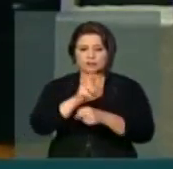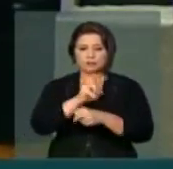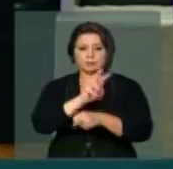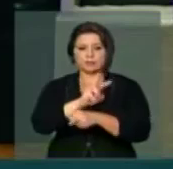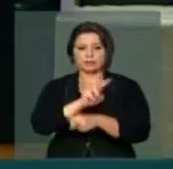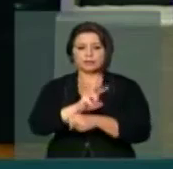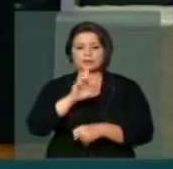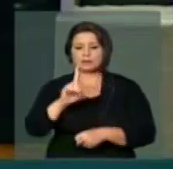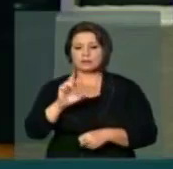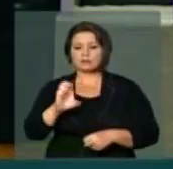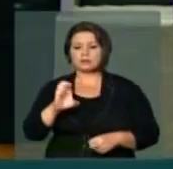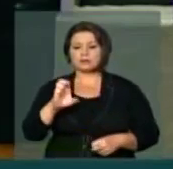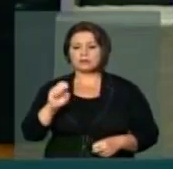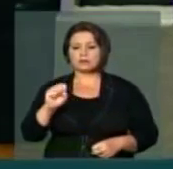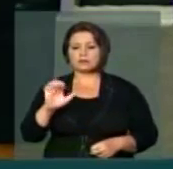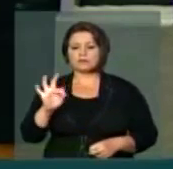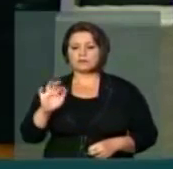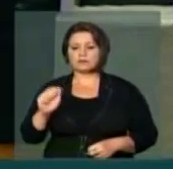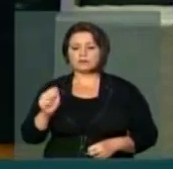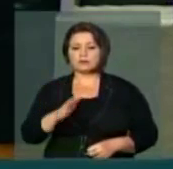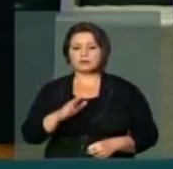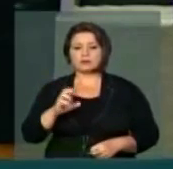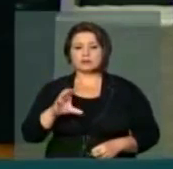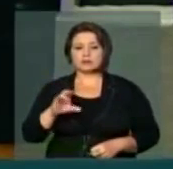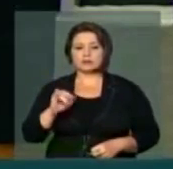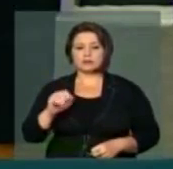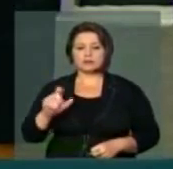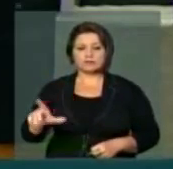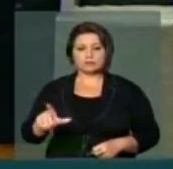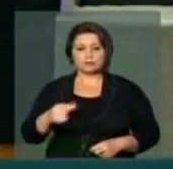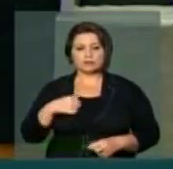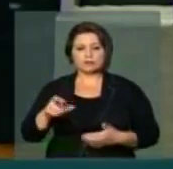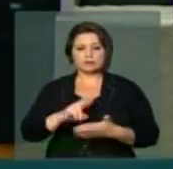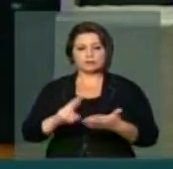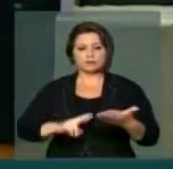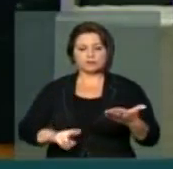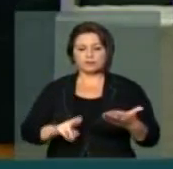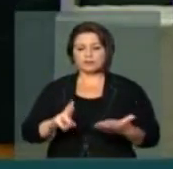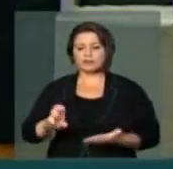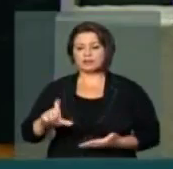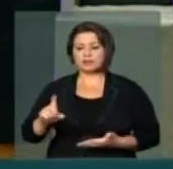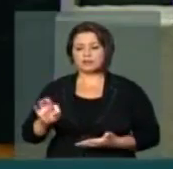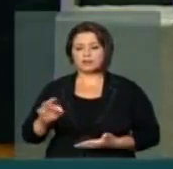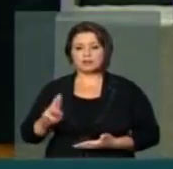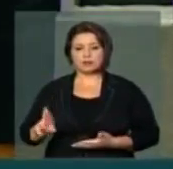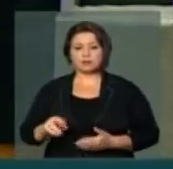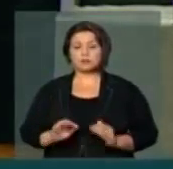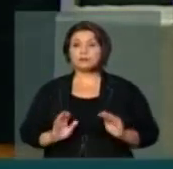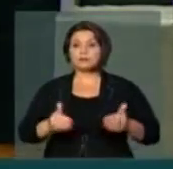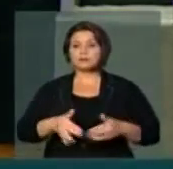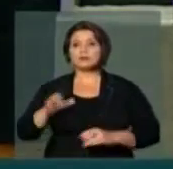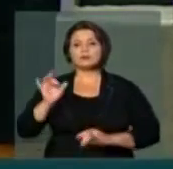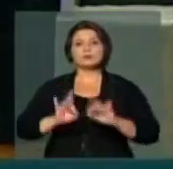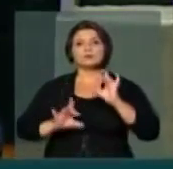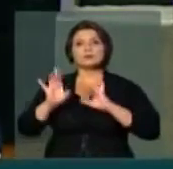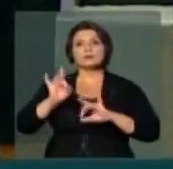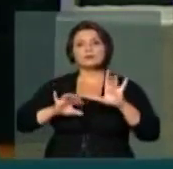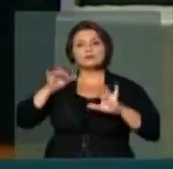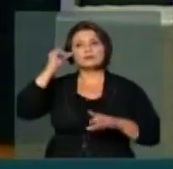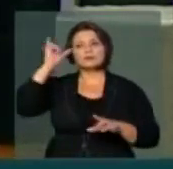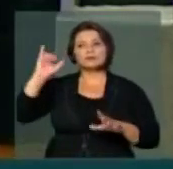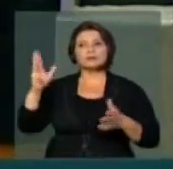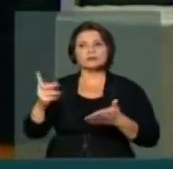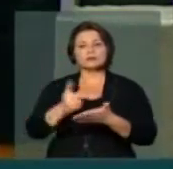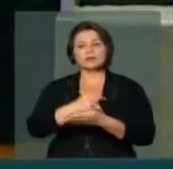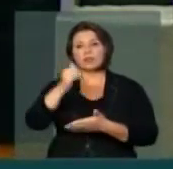Civil. Tive a oportunidade de ser nomeado relator por uma comissão especial de medidas preventivas